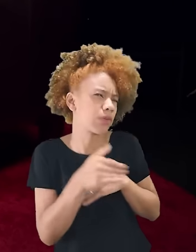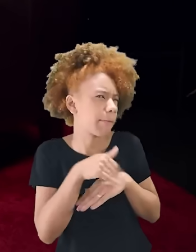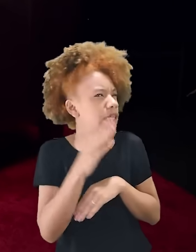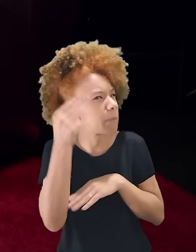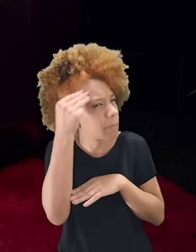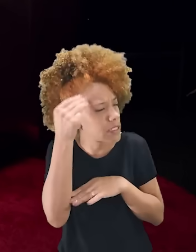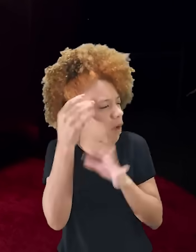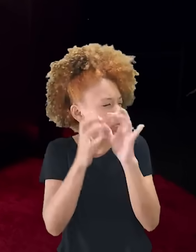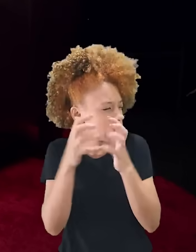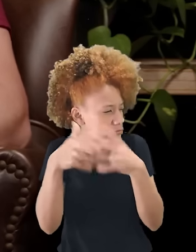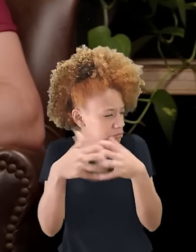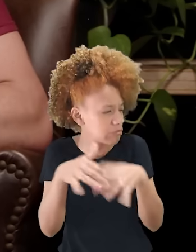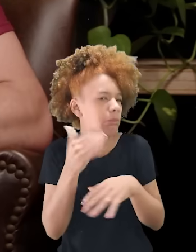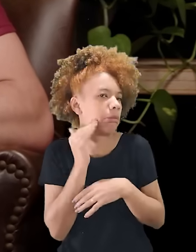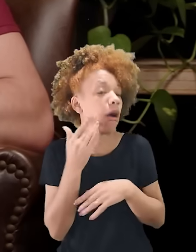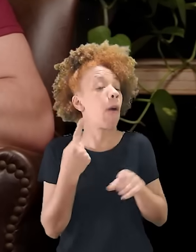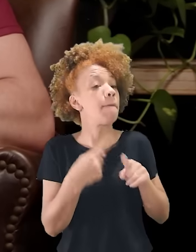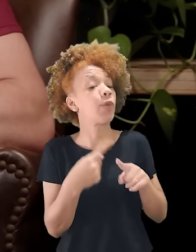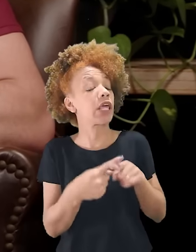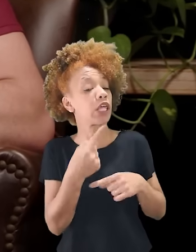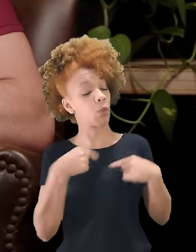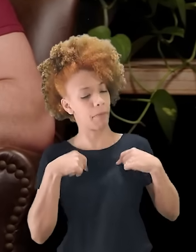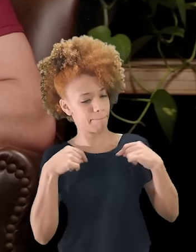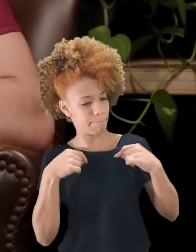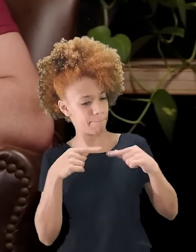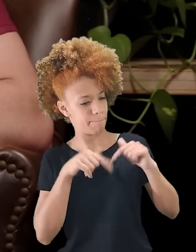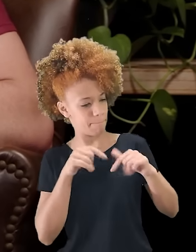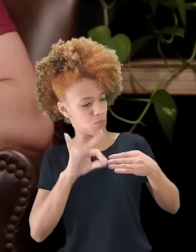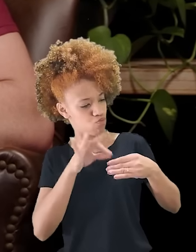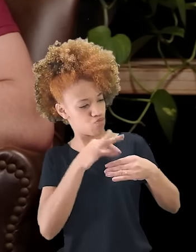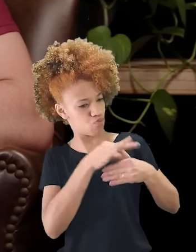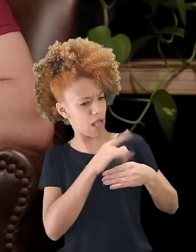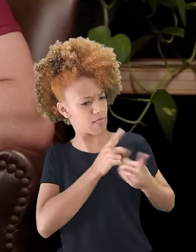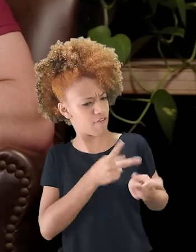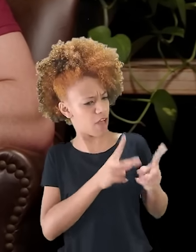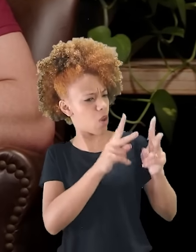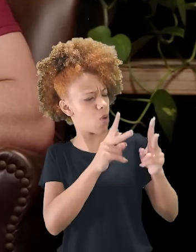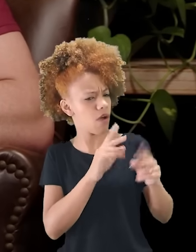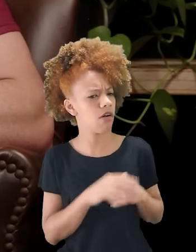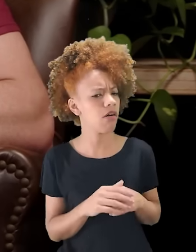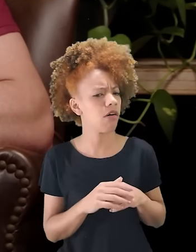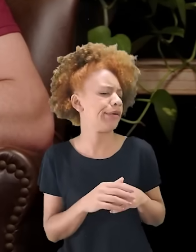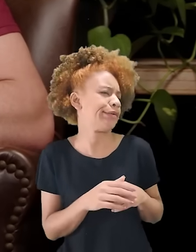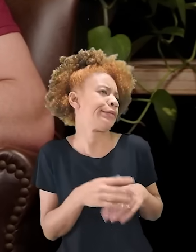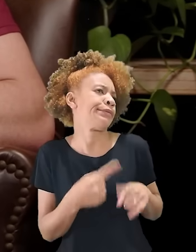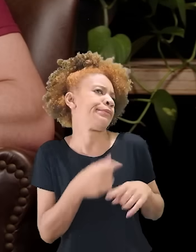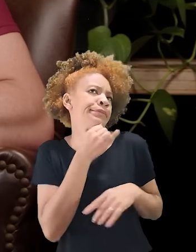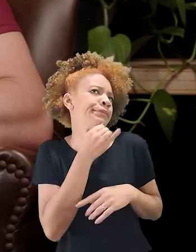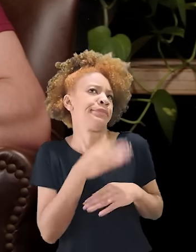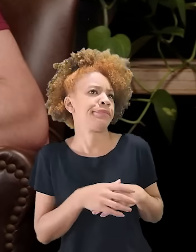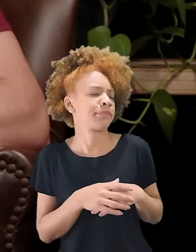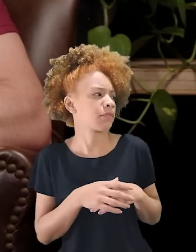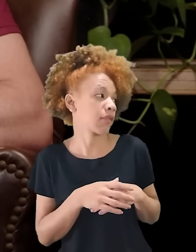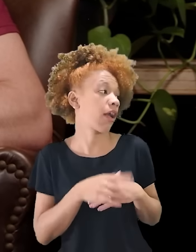mental cerebral para eu entender Por que que uma peça tem tanto valor Por que que por que que por exemplo